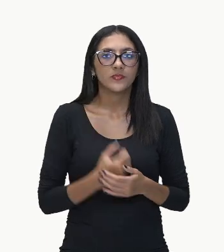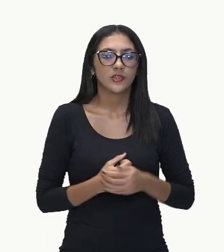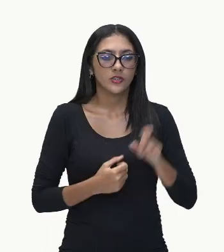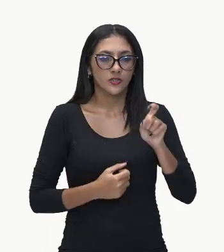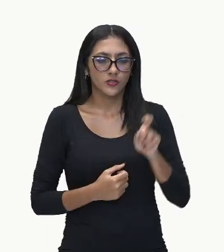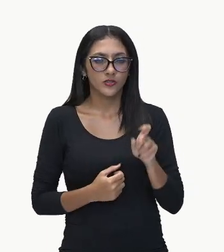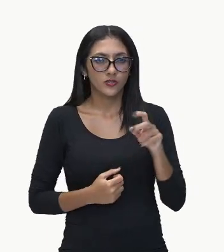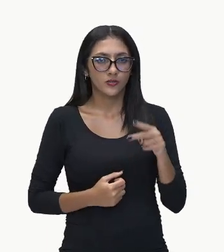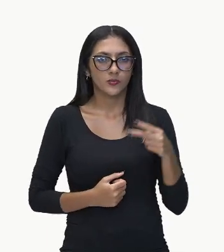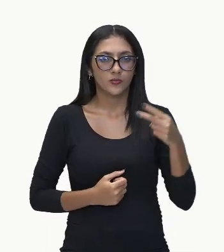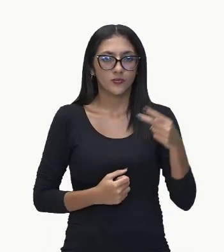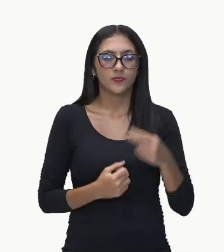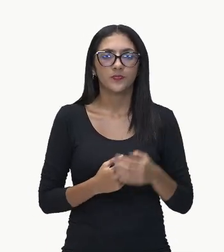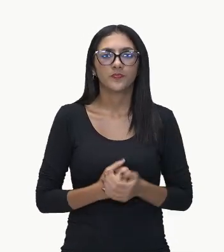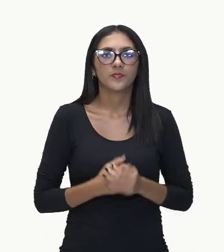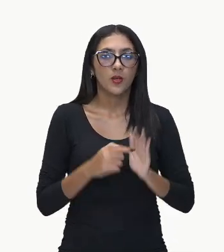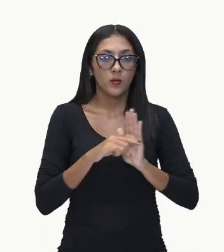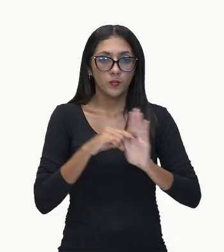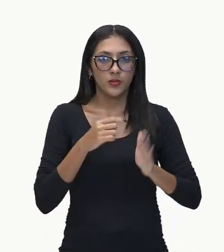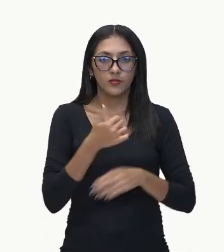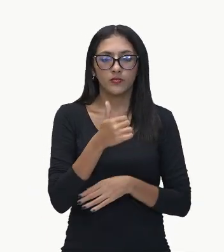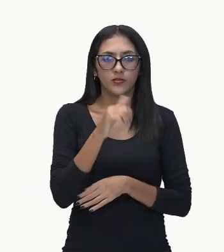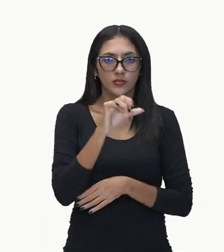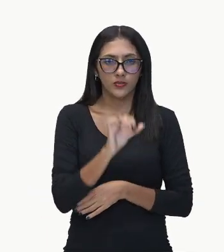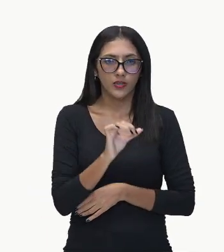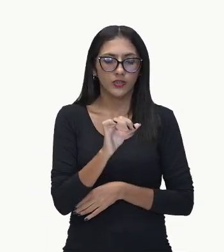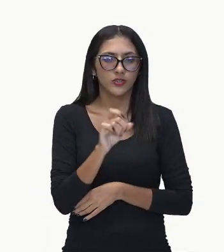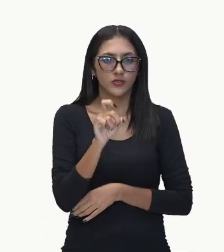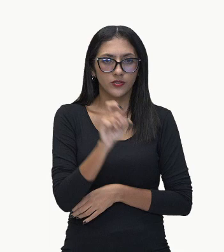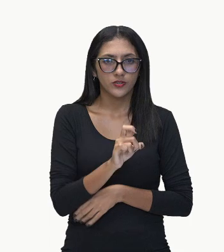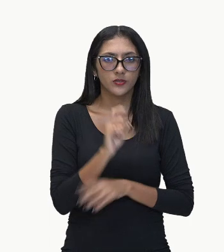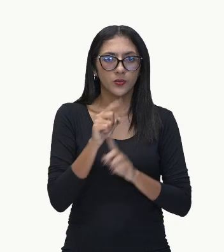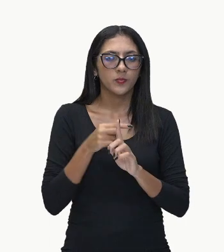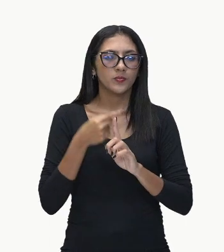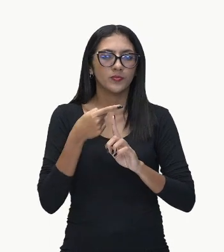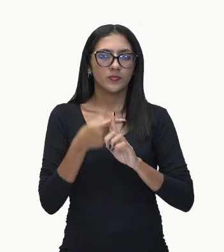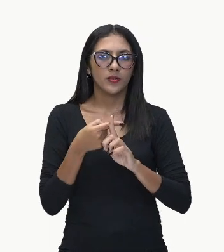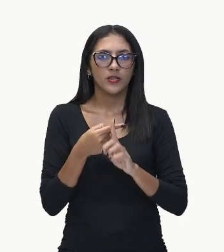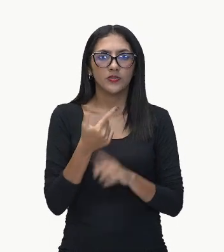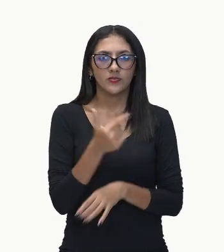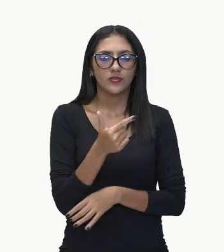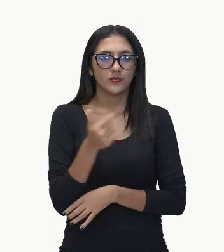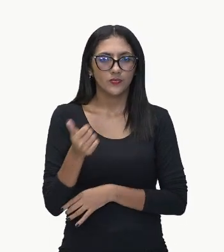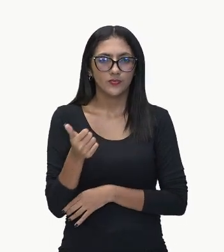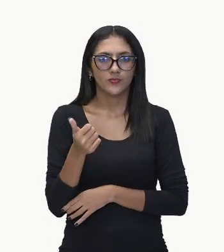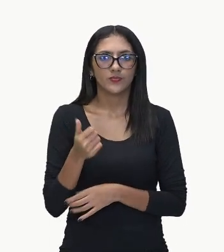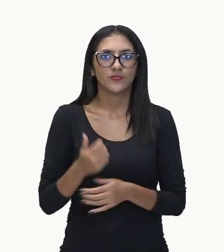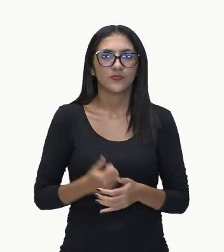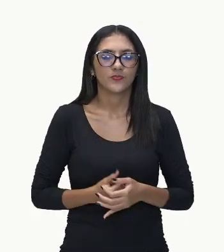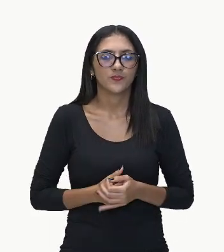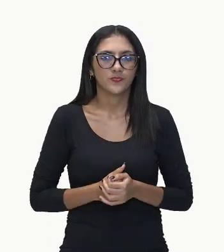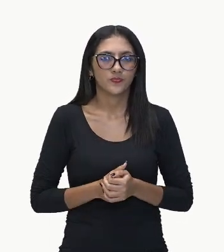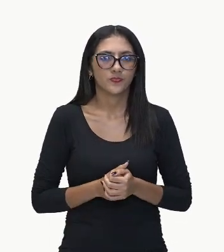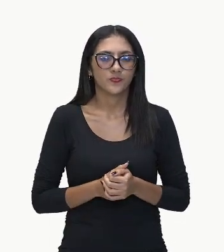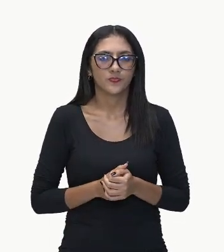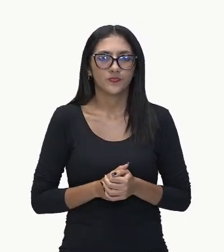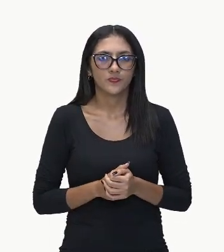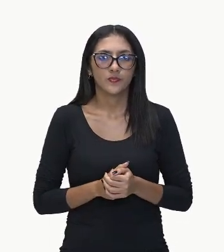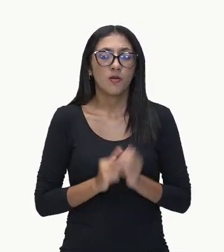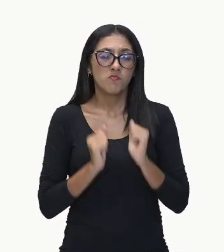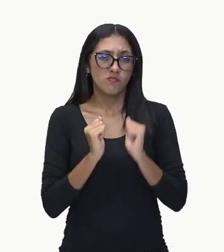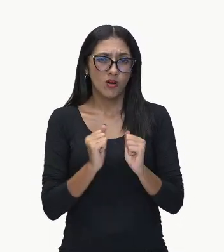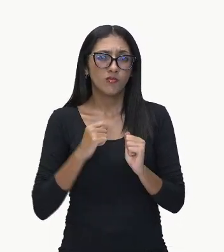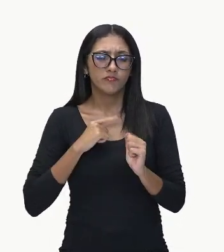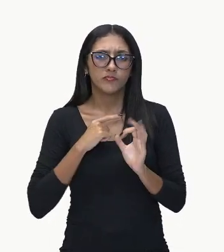qu - 10x + 21 olha só poderia resolver uma